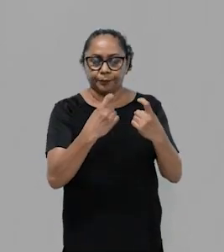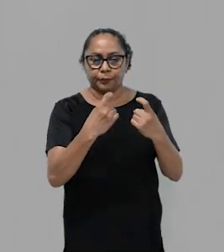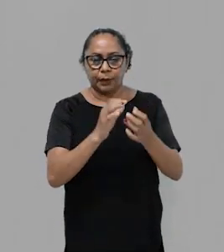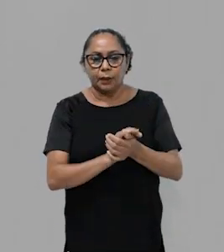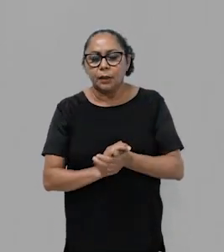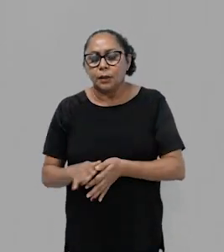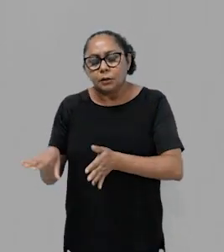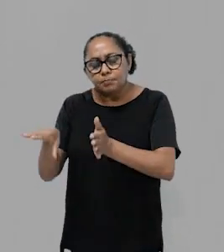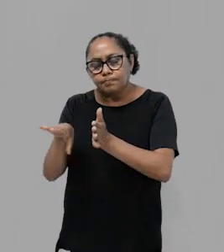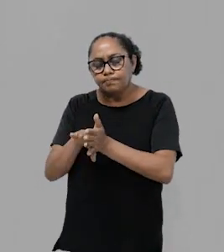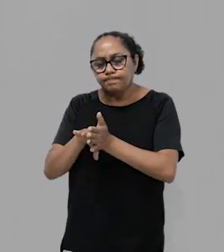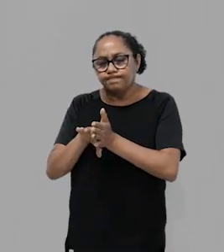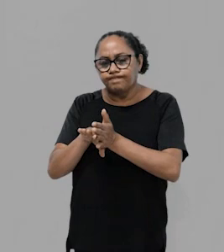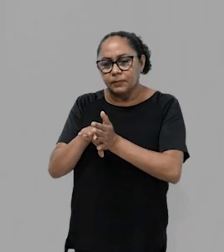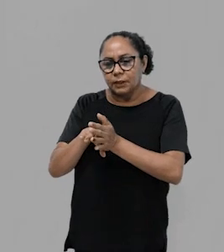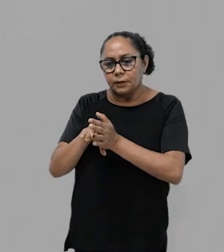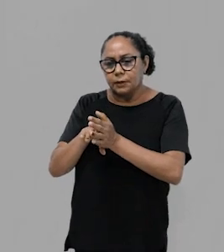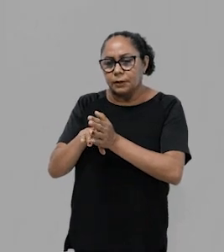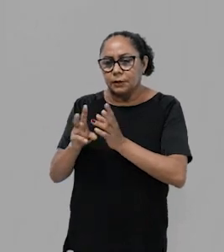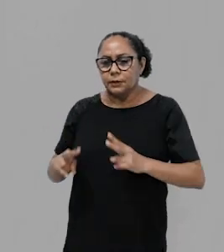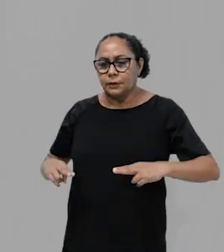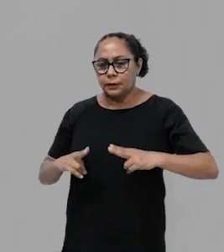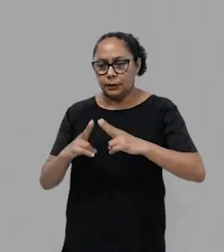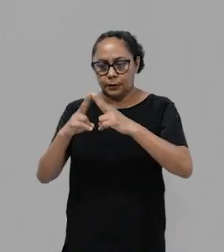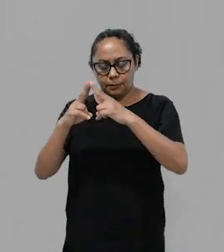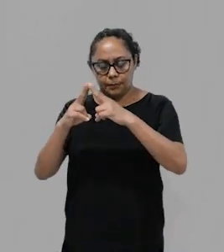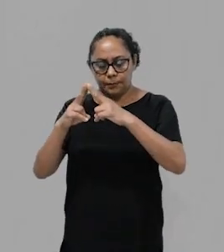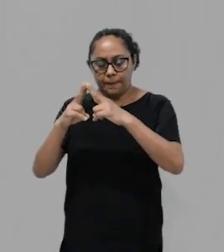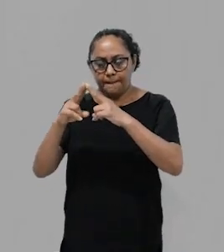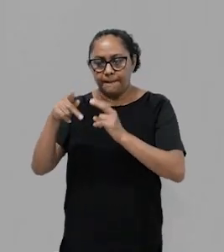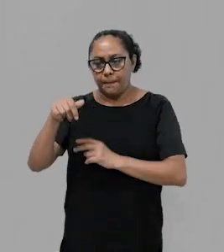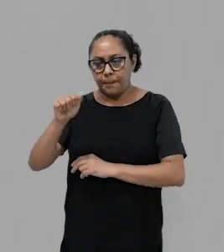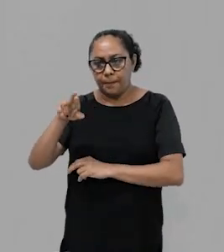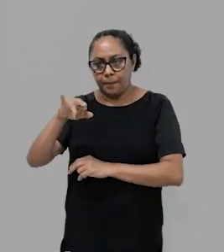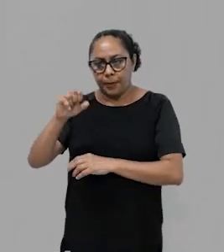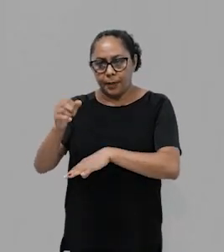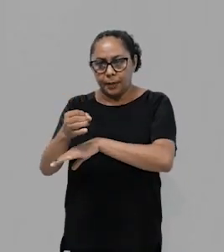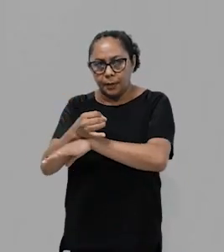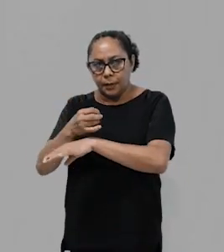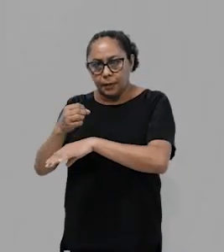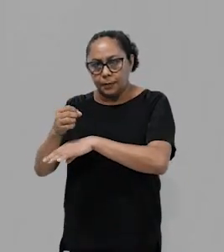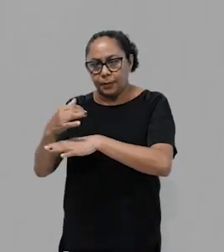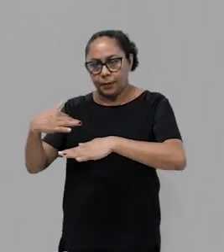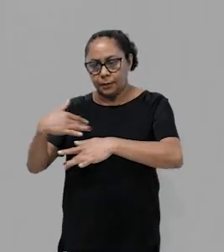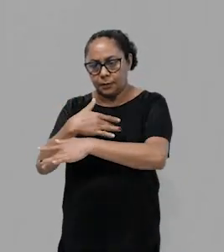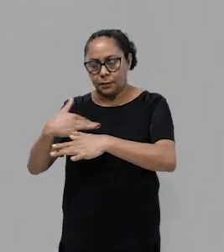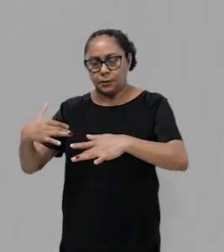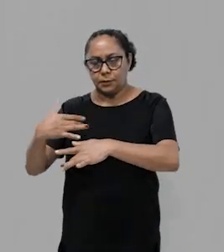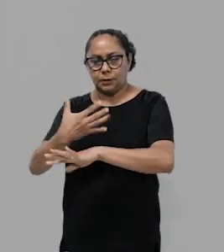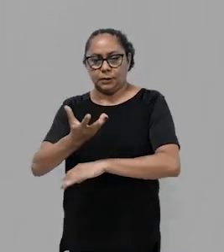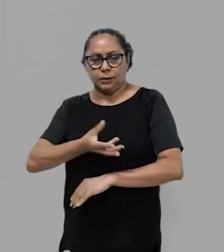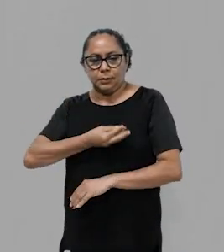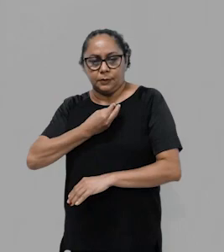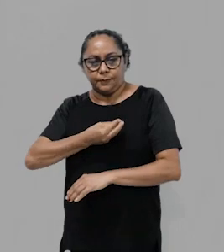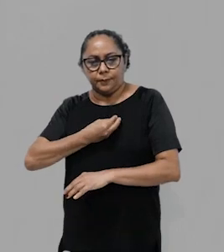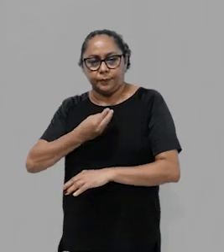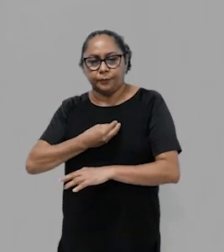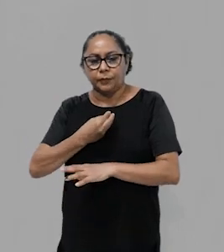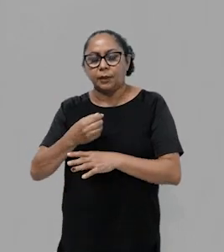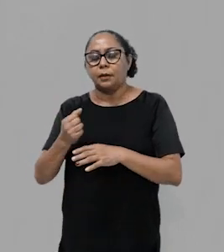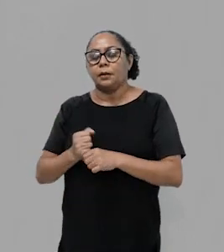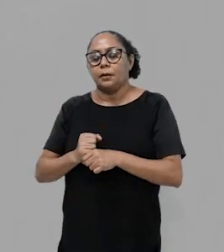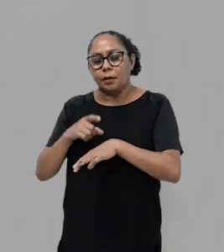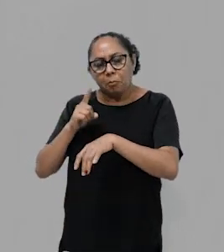cidade de Paris uma cidade sufocante para viver. Imagine no século XXI se ele vivesse hoje. E aí ele faz o momento